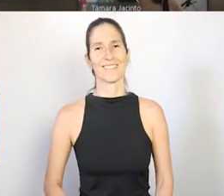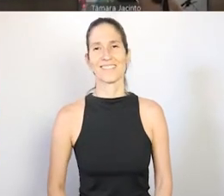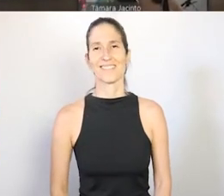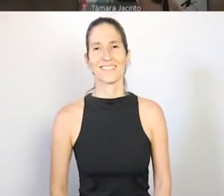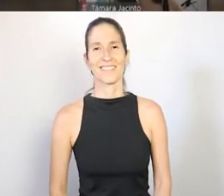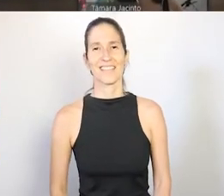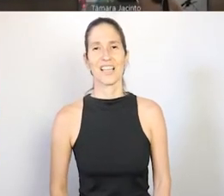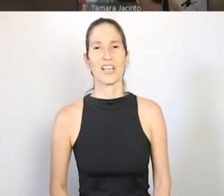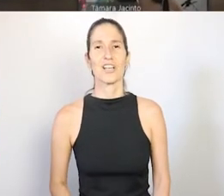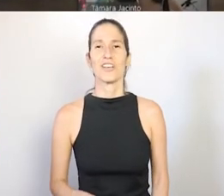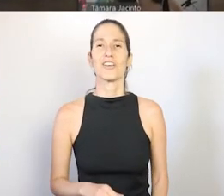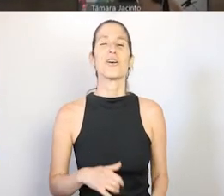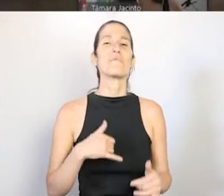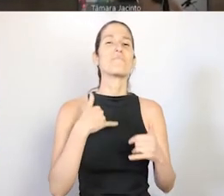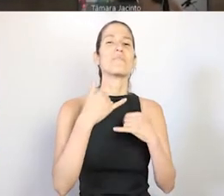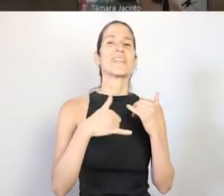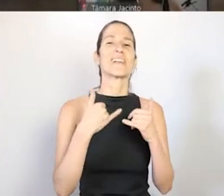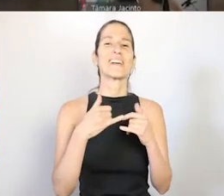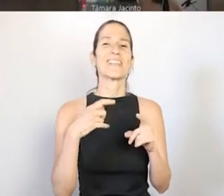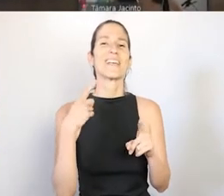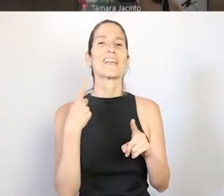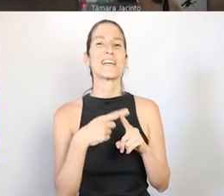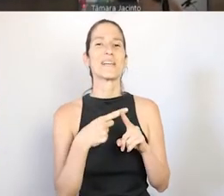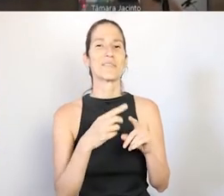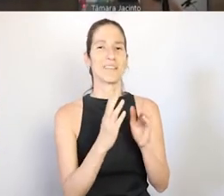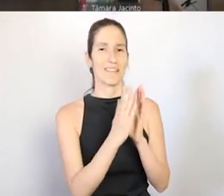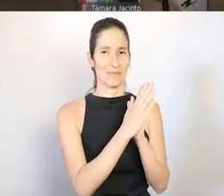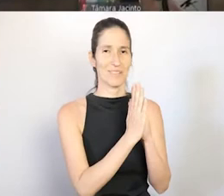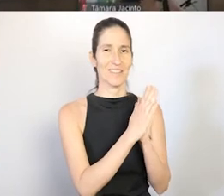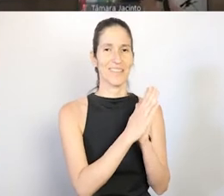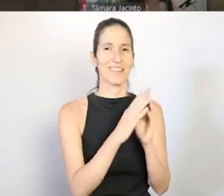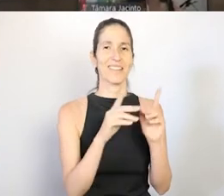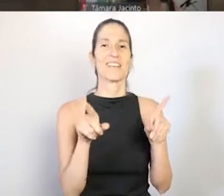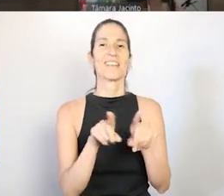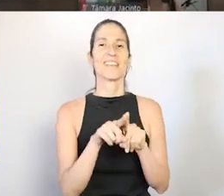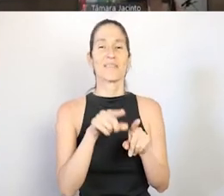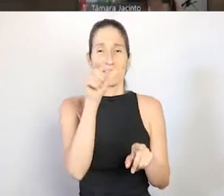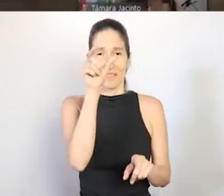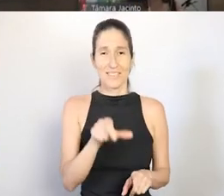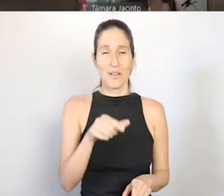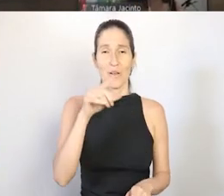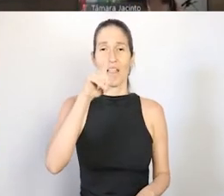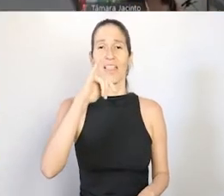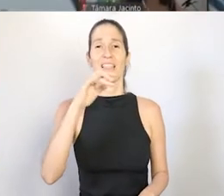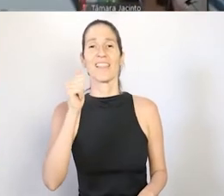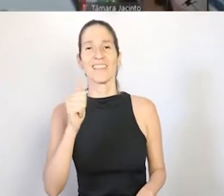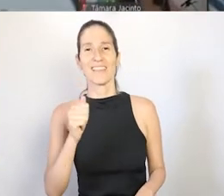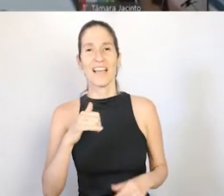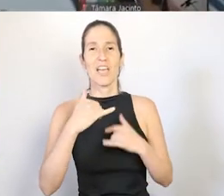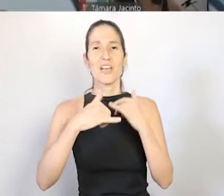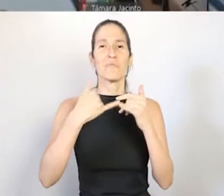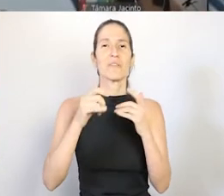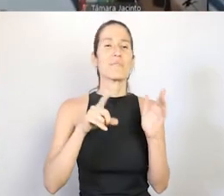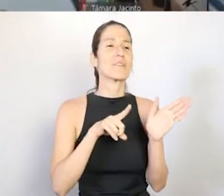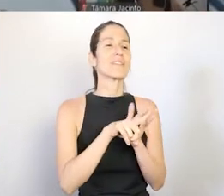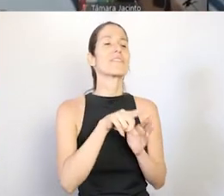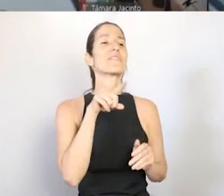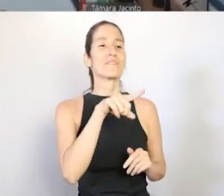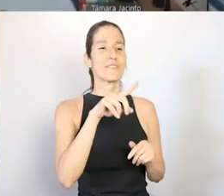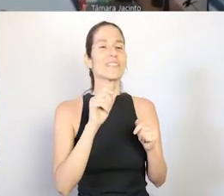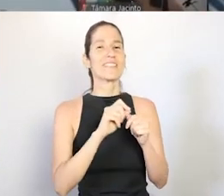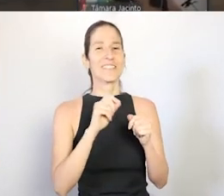só essa da mão, aqui apareceu do lado enquanto a sua imagem saiu, foi o rosto de Lia. E eu disse, foi o senhor que fez